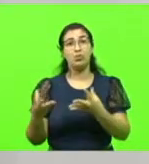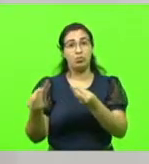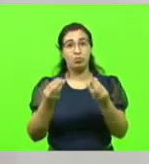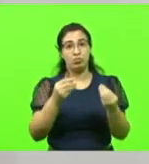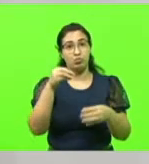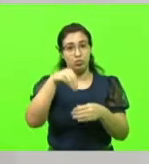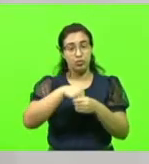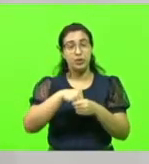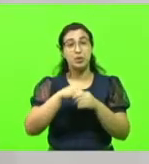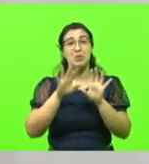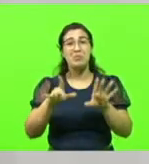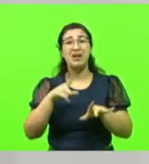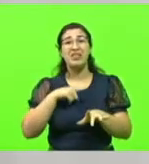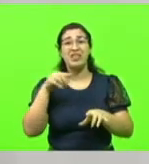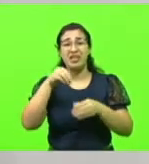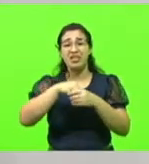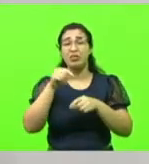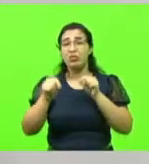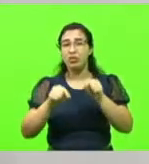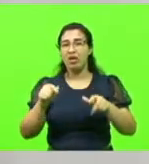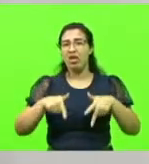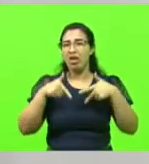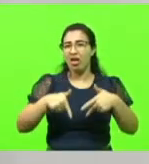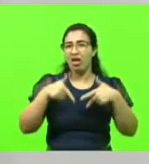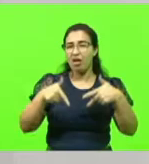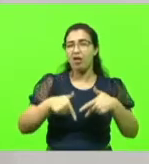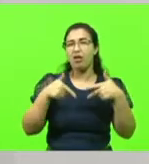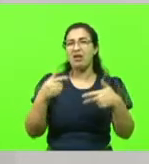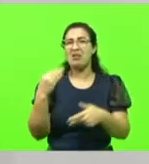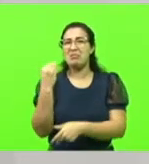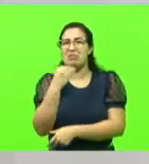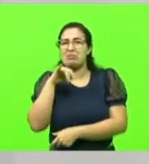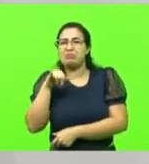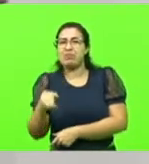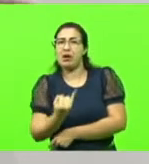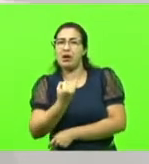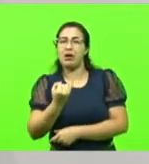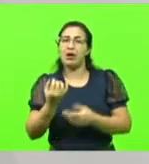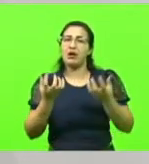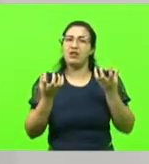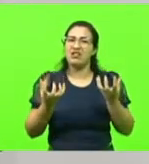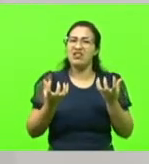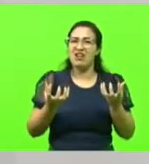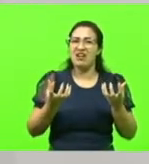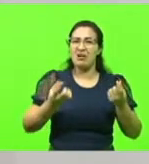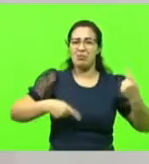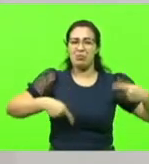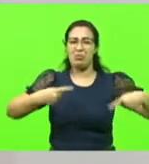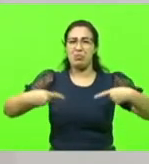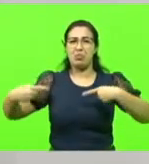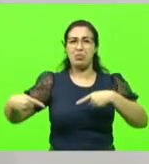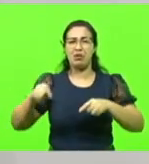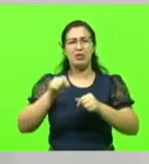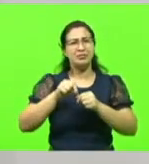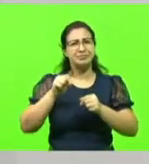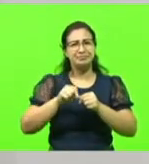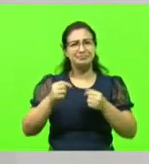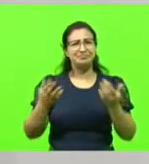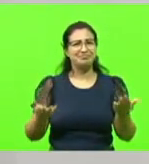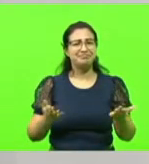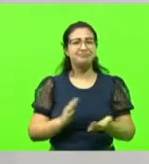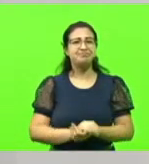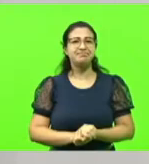Mas ali tem uma militância que aproveita da situação para ficar fazendo política. Aí deram